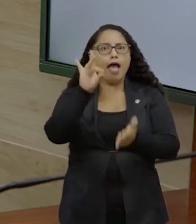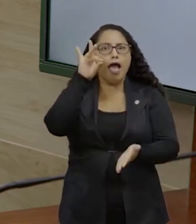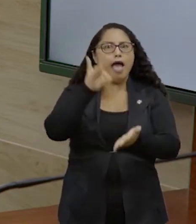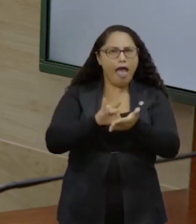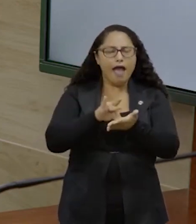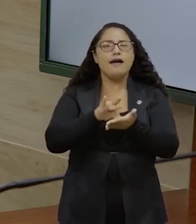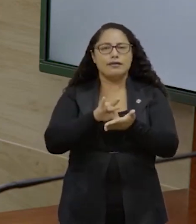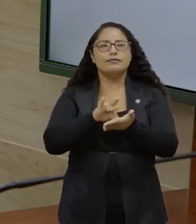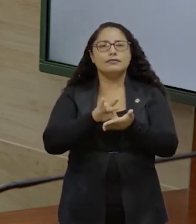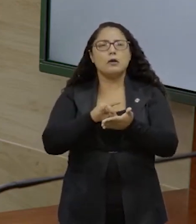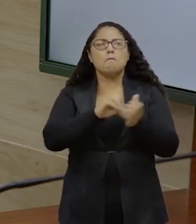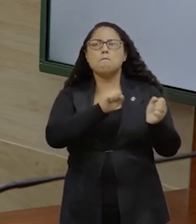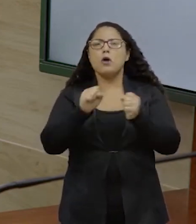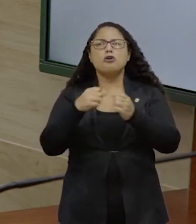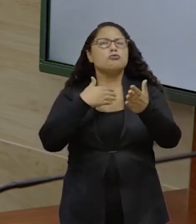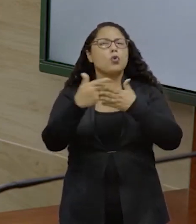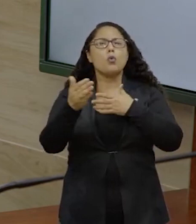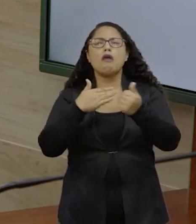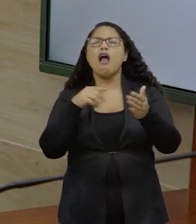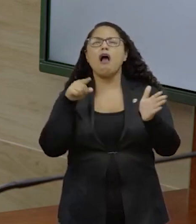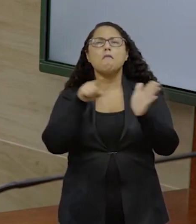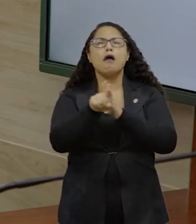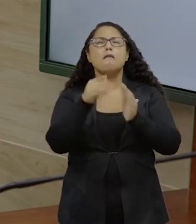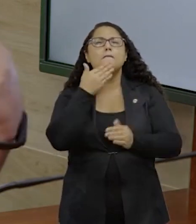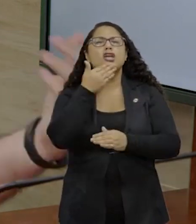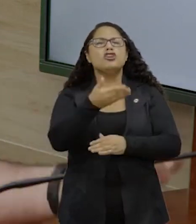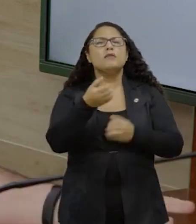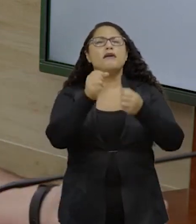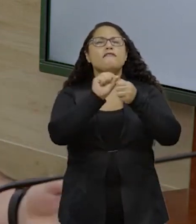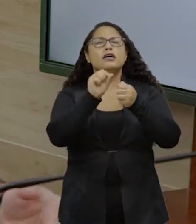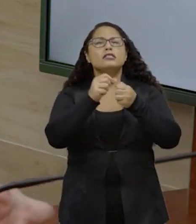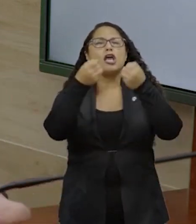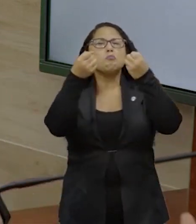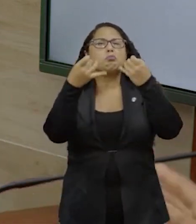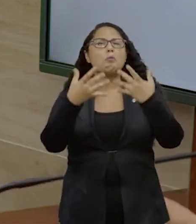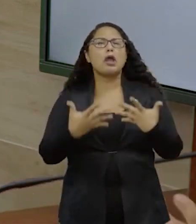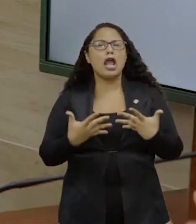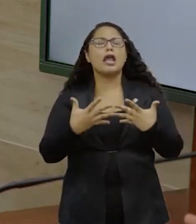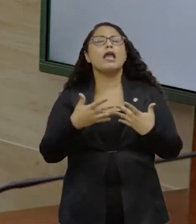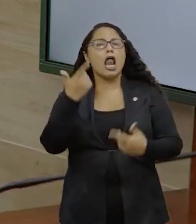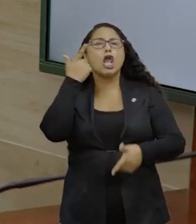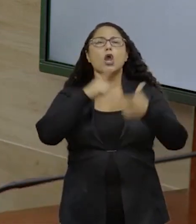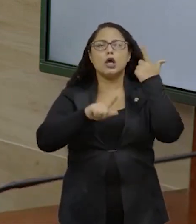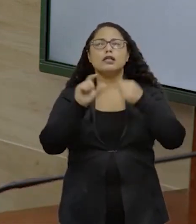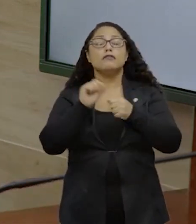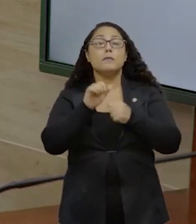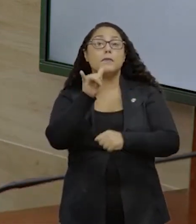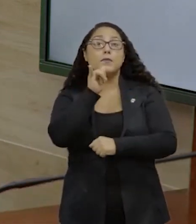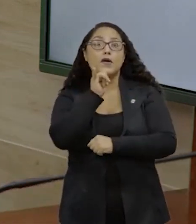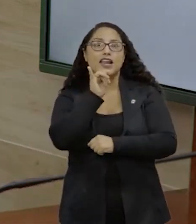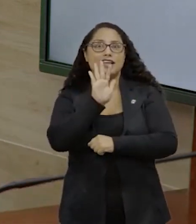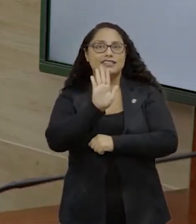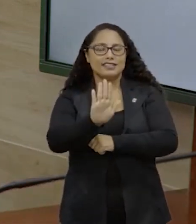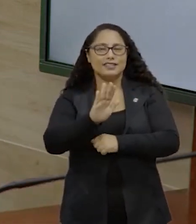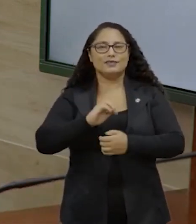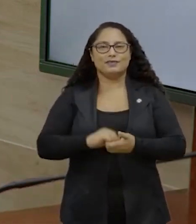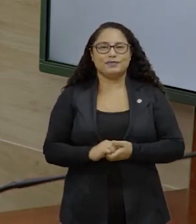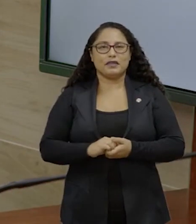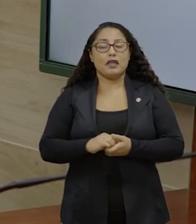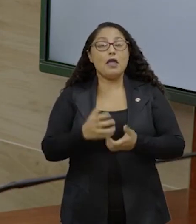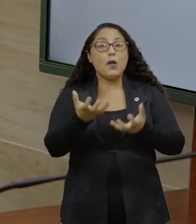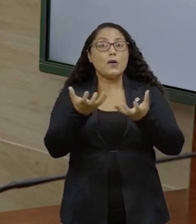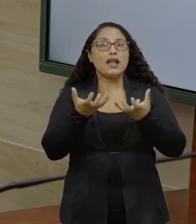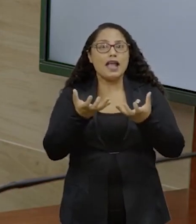realmente qualquer uma. Você pode perguntar qualquer coisa, você pode pedir que ele faça coisas para você que ele vai conseguir. Por exemplo, né?